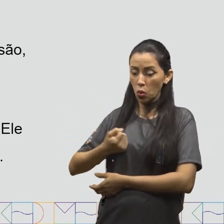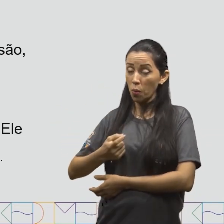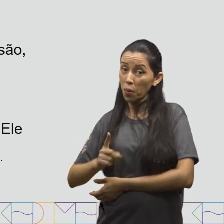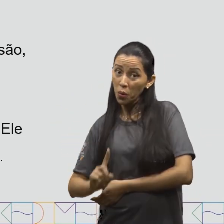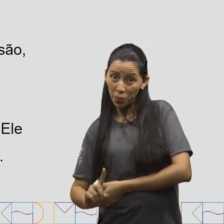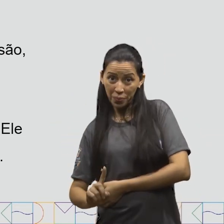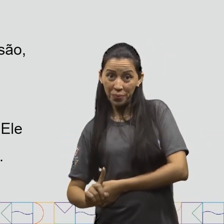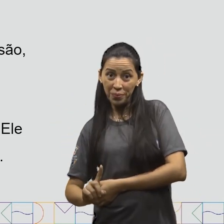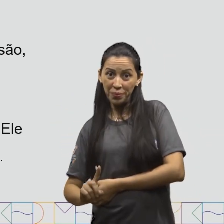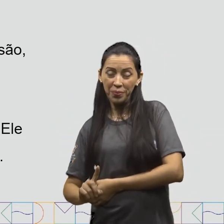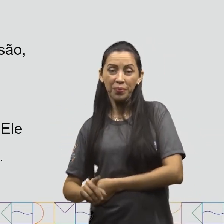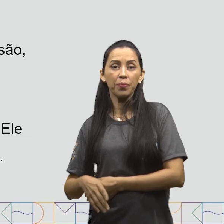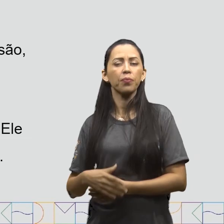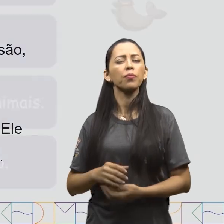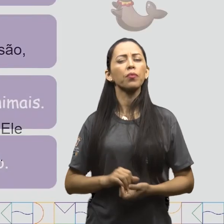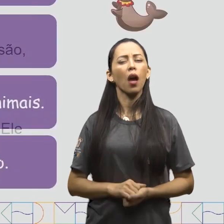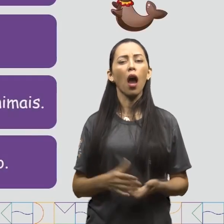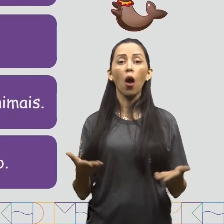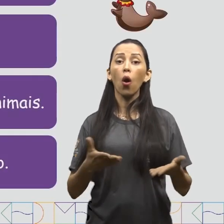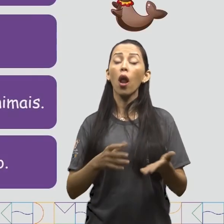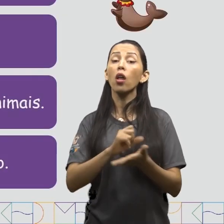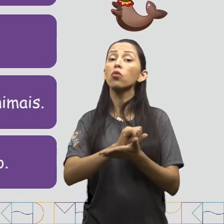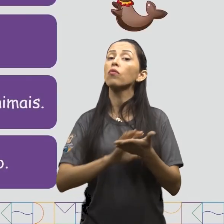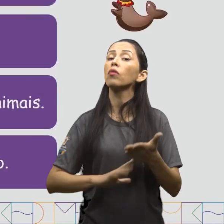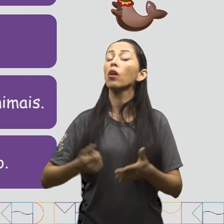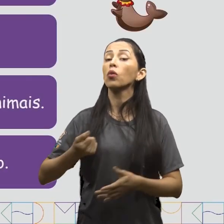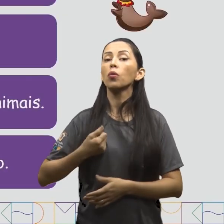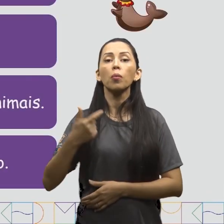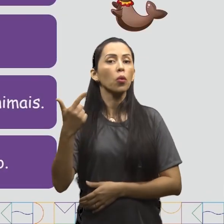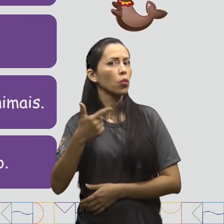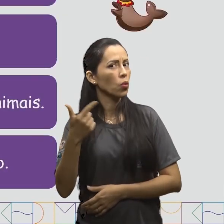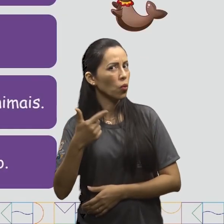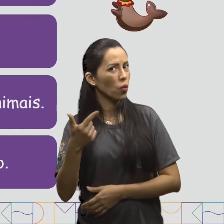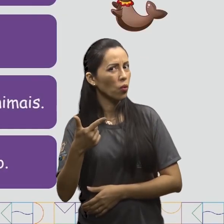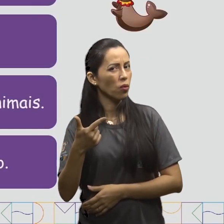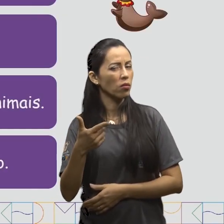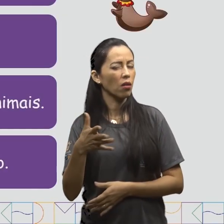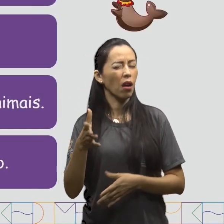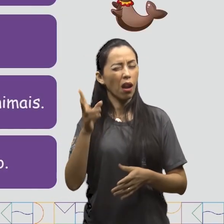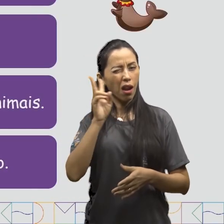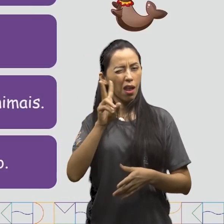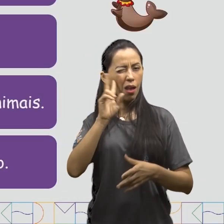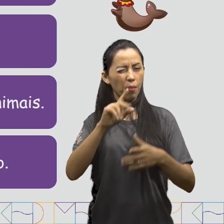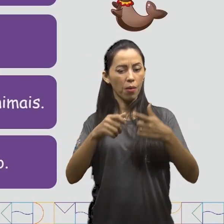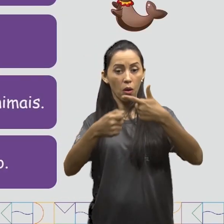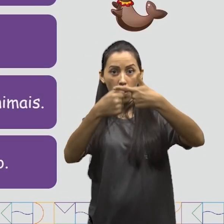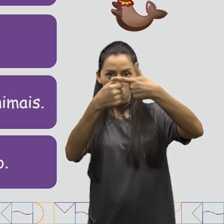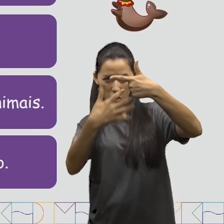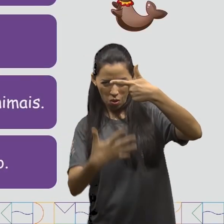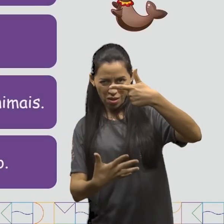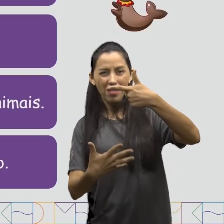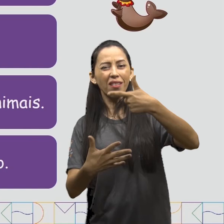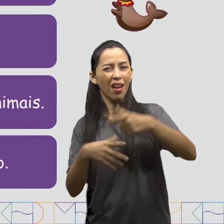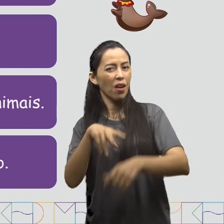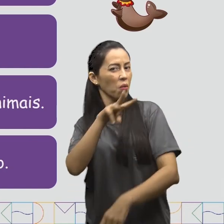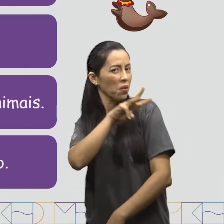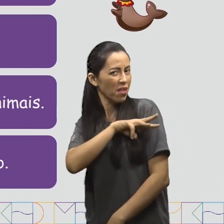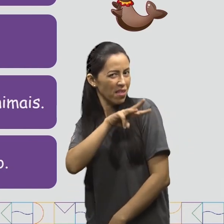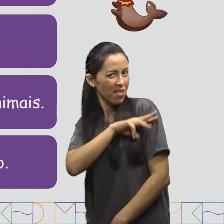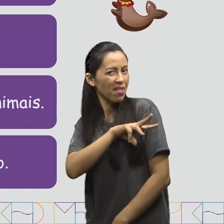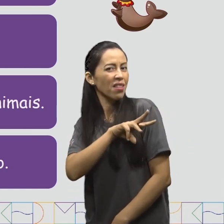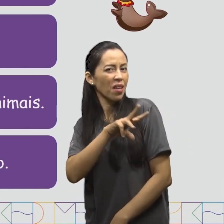poesia e 1 para poema. Atividade número 2. A partir do glossário do 3º